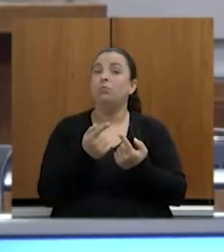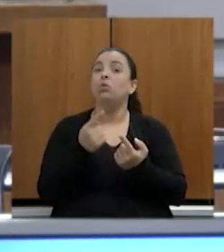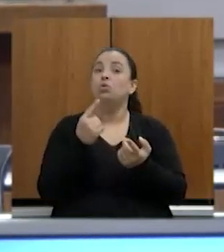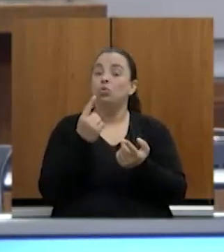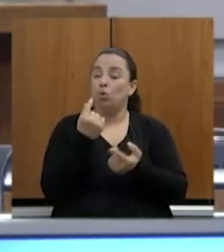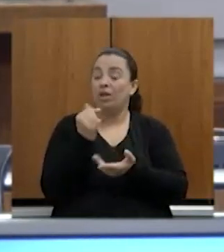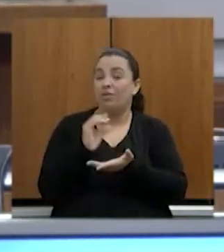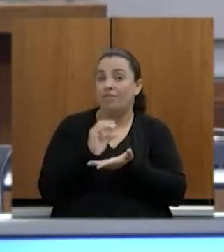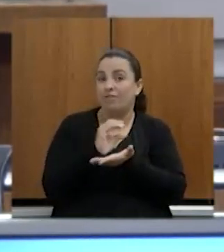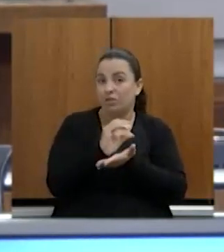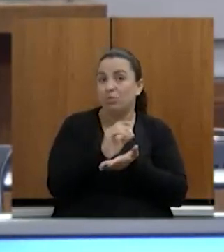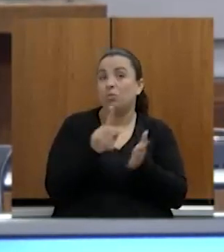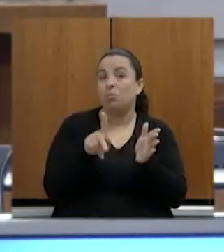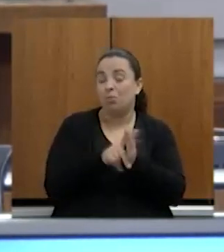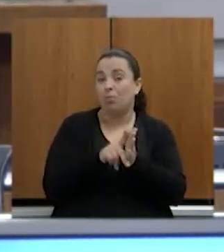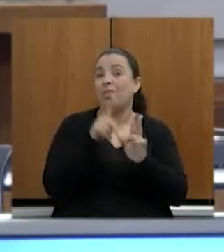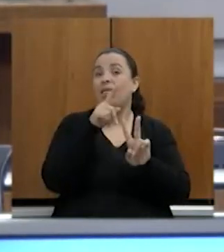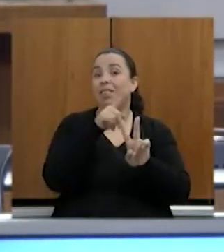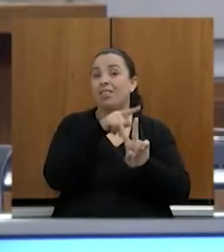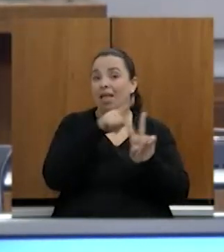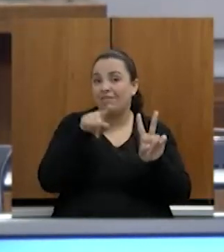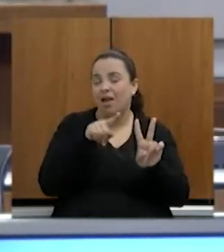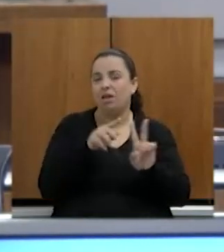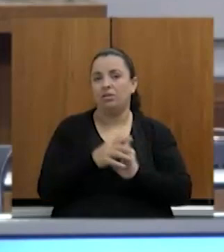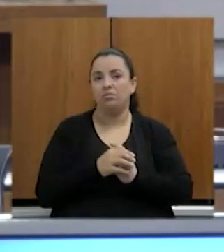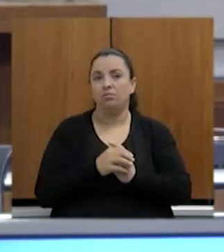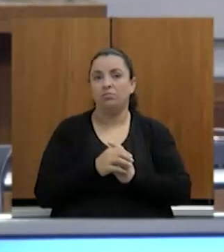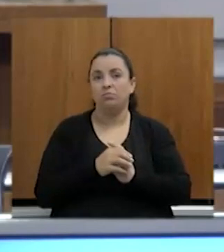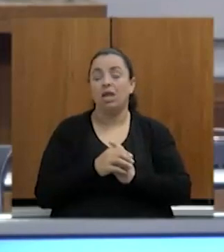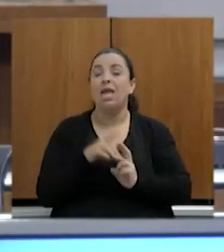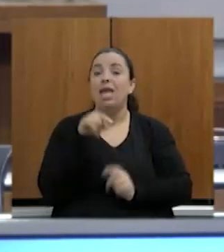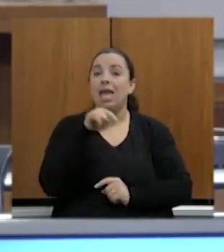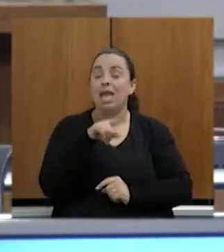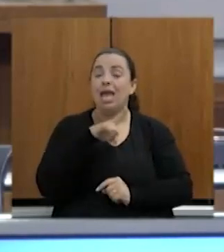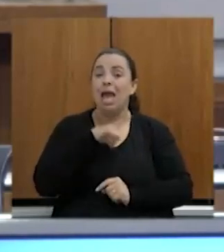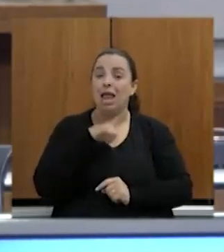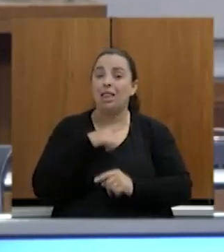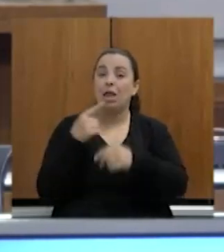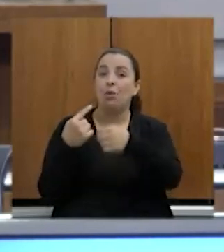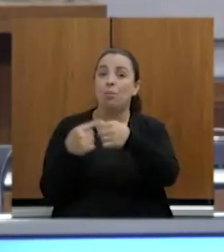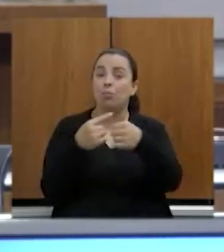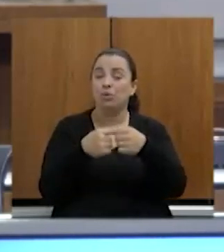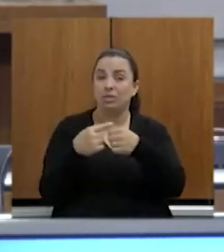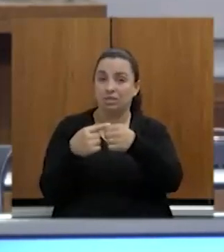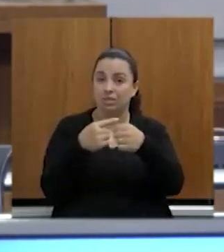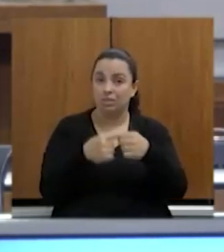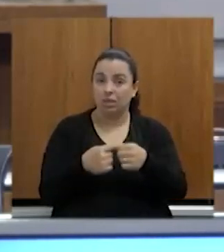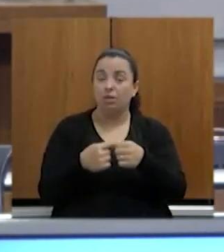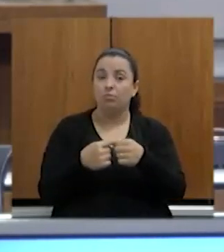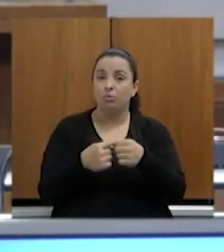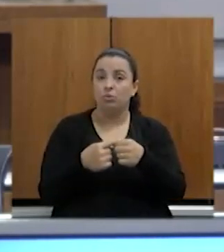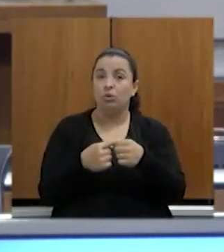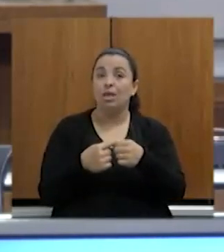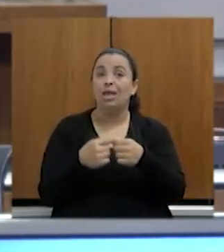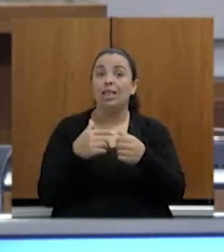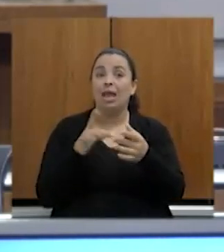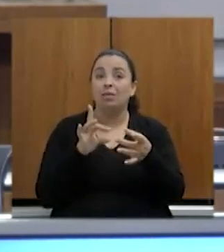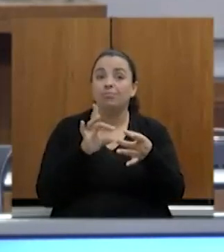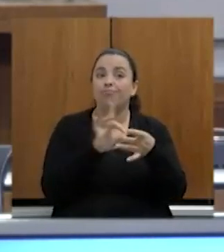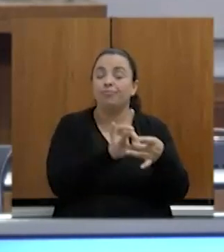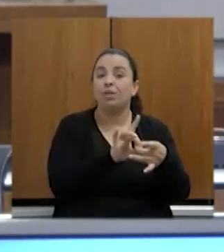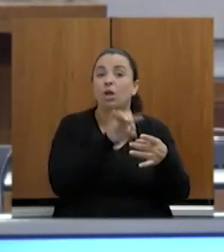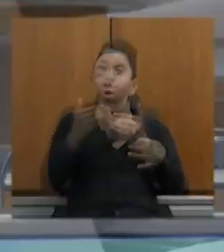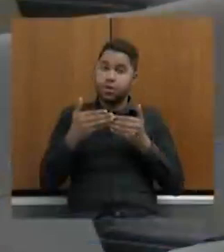ser feita ela beneficia municípios que constam da Bacia do Paraopeba